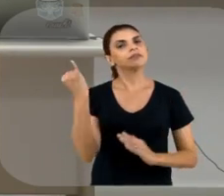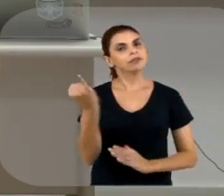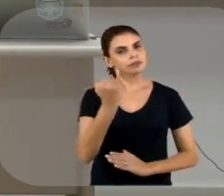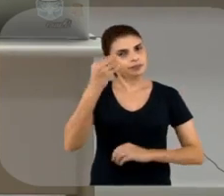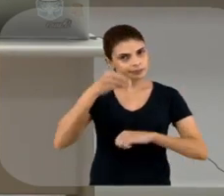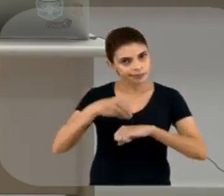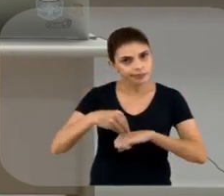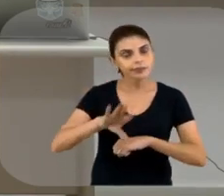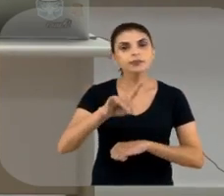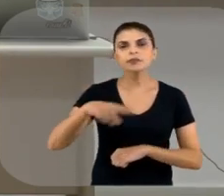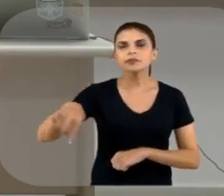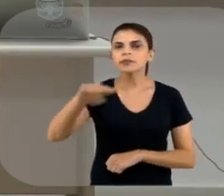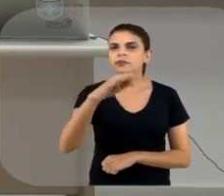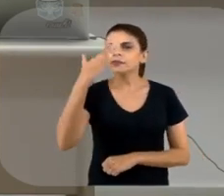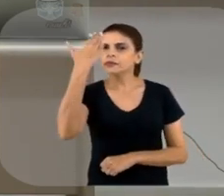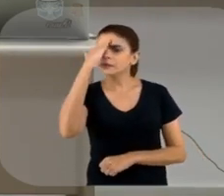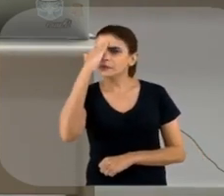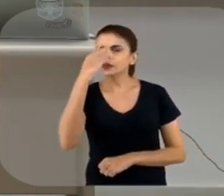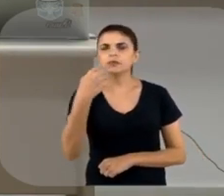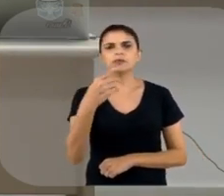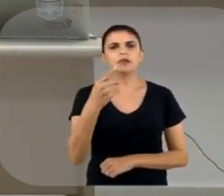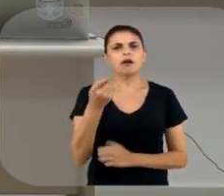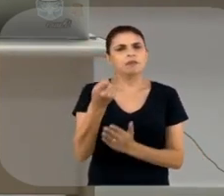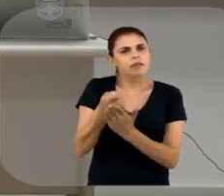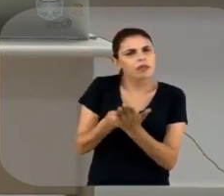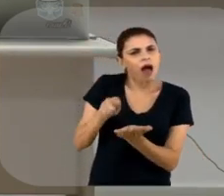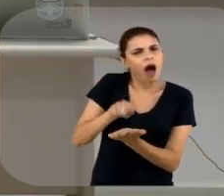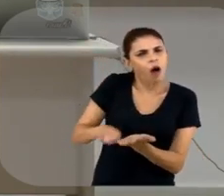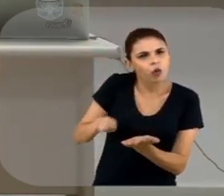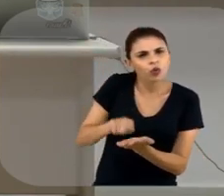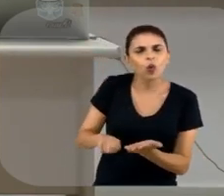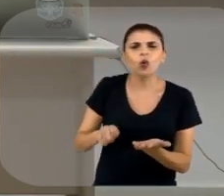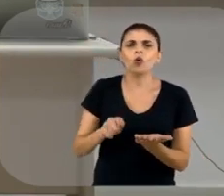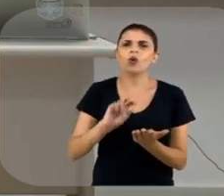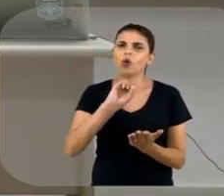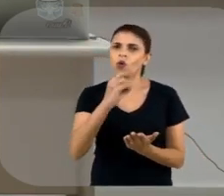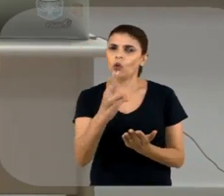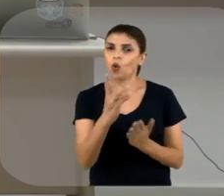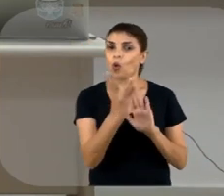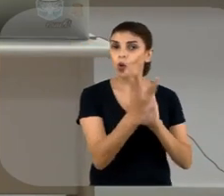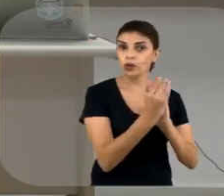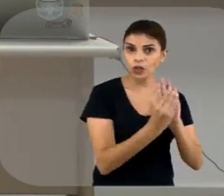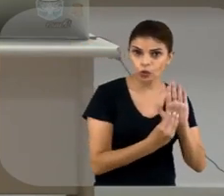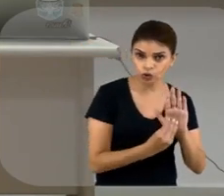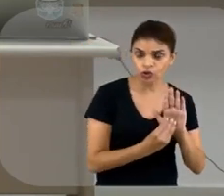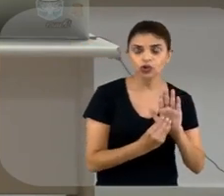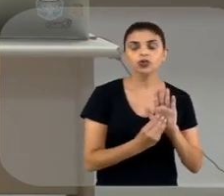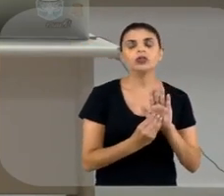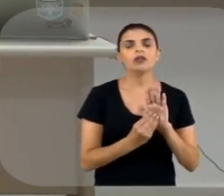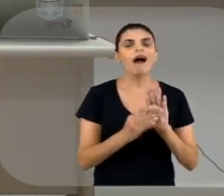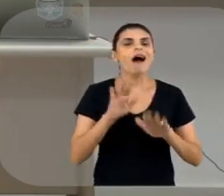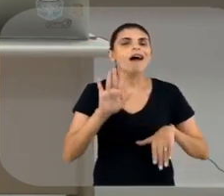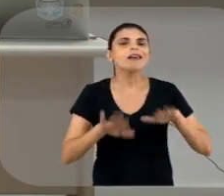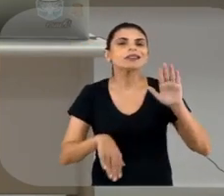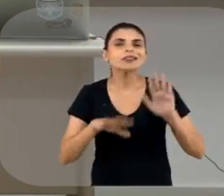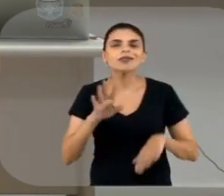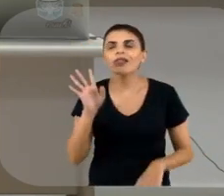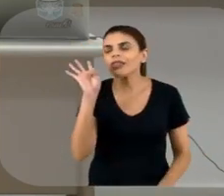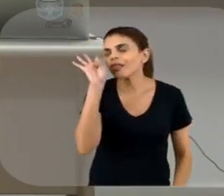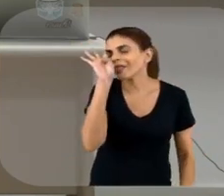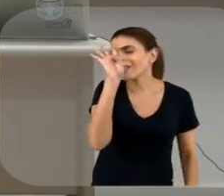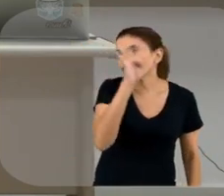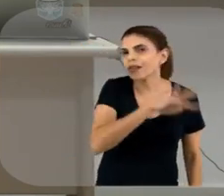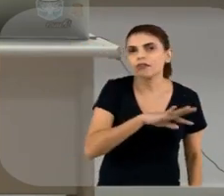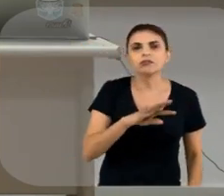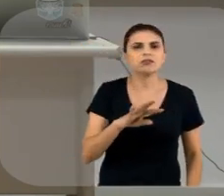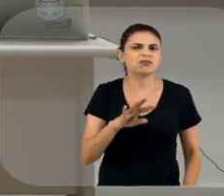importante ressaltar, né, que enquanto autor, conteudista ali do conteúdo, muitas vezes, acho